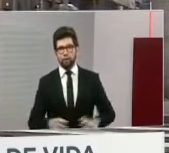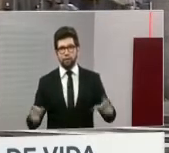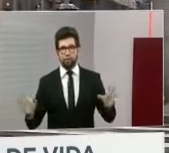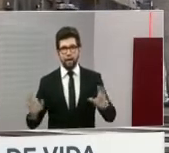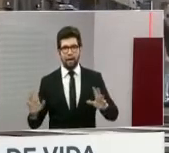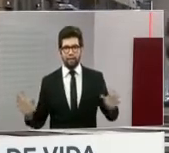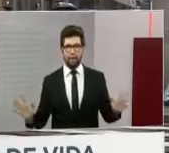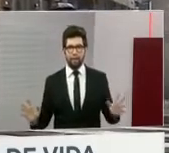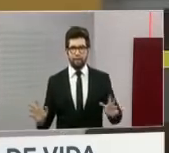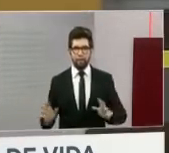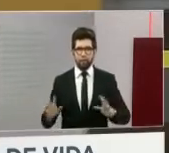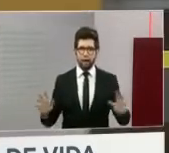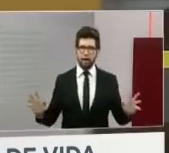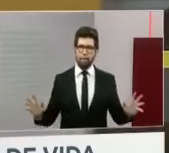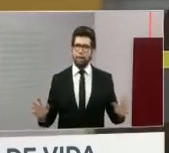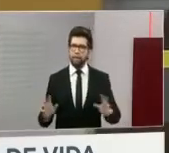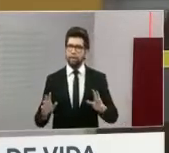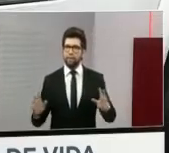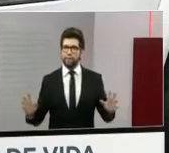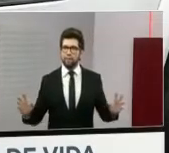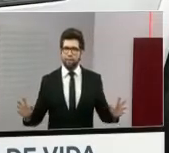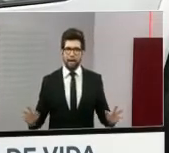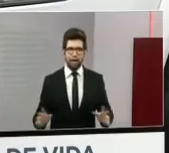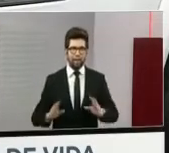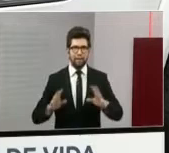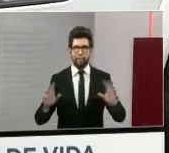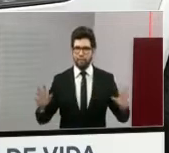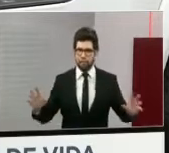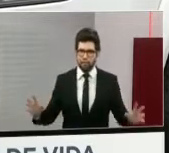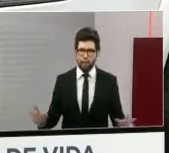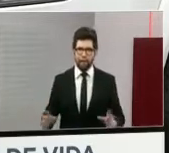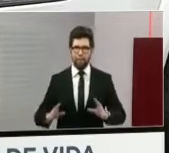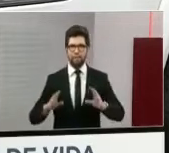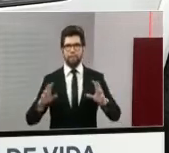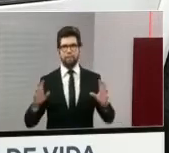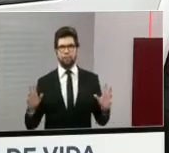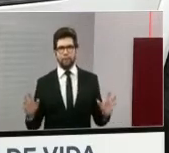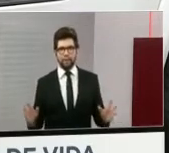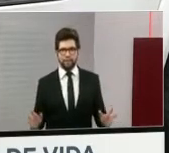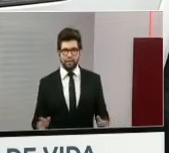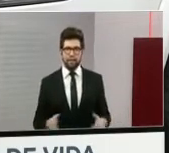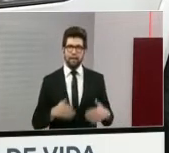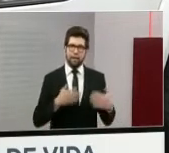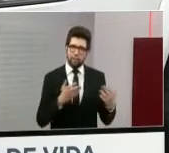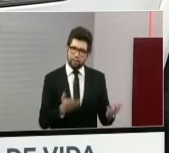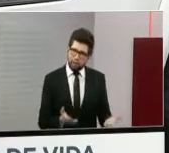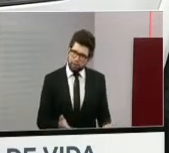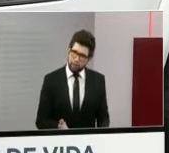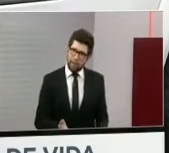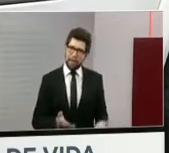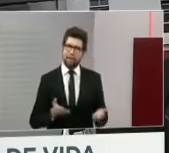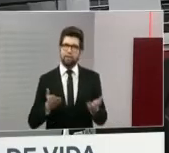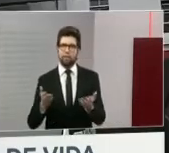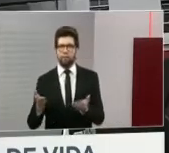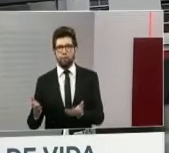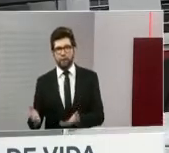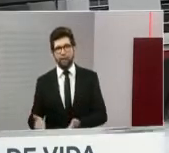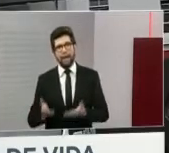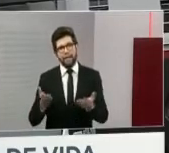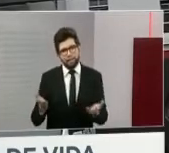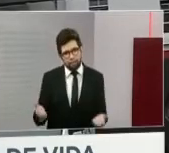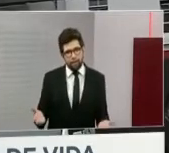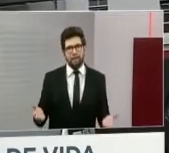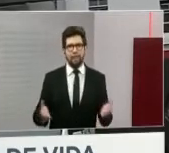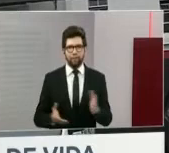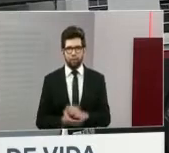atendimento João ela começou a falar para todos Olha meu marido tá passando mal ele tá passando mal precisa de ambulância algumas pressionada